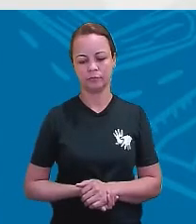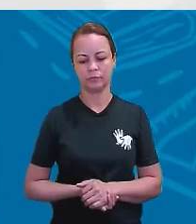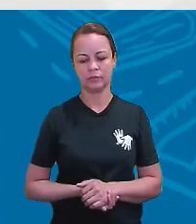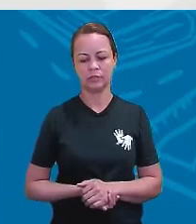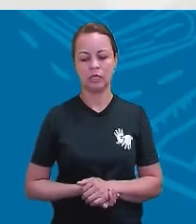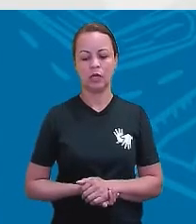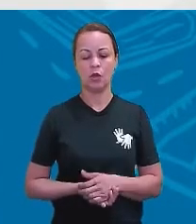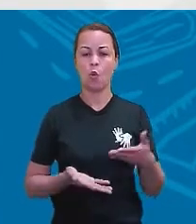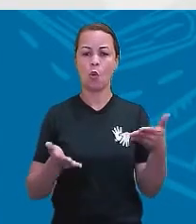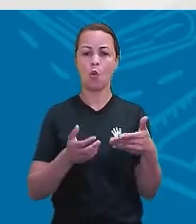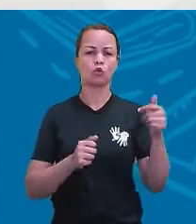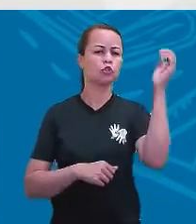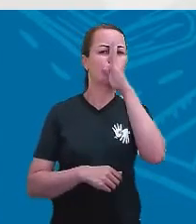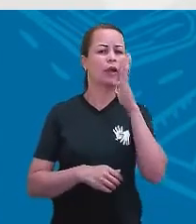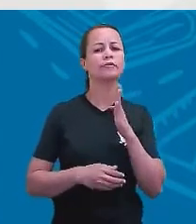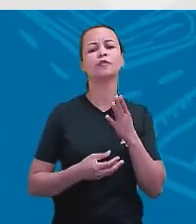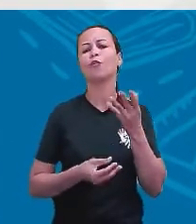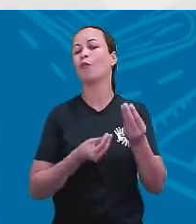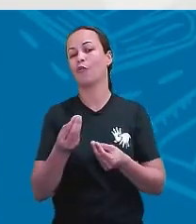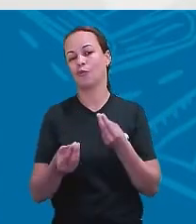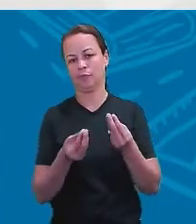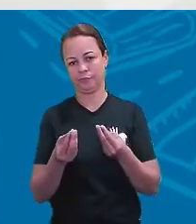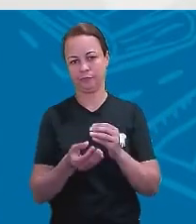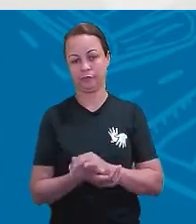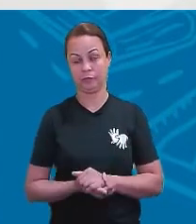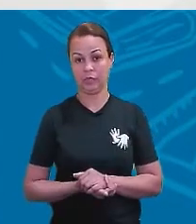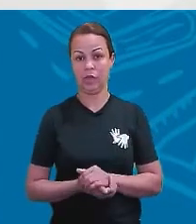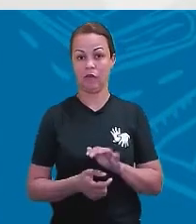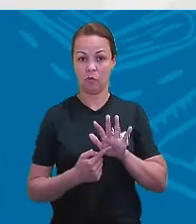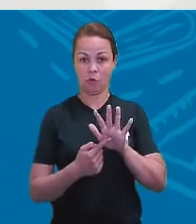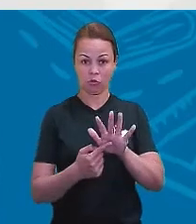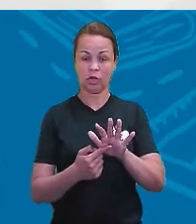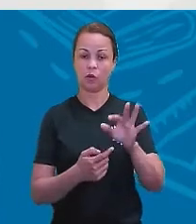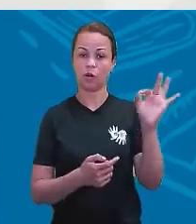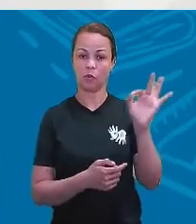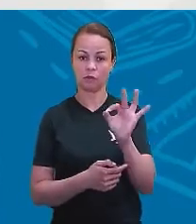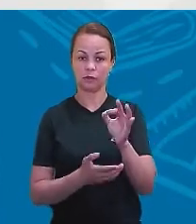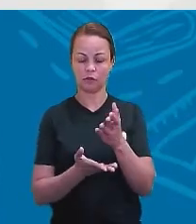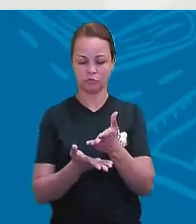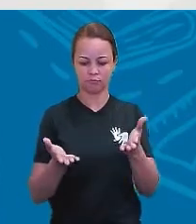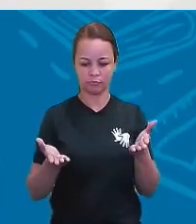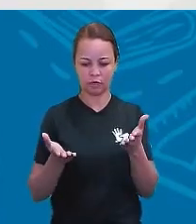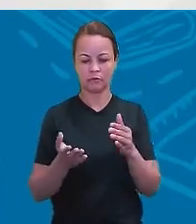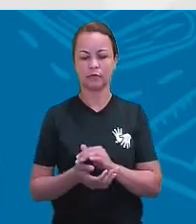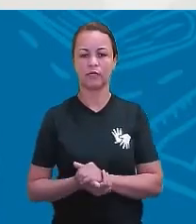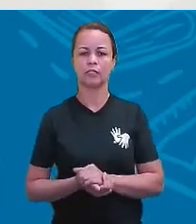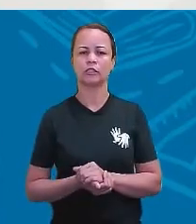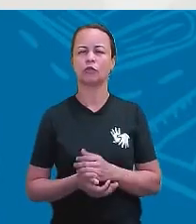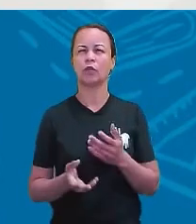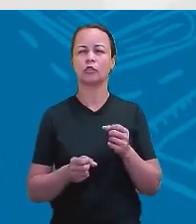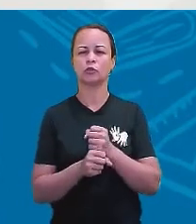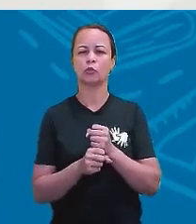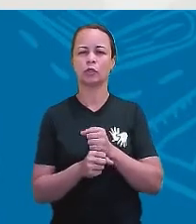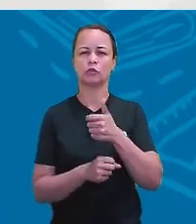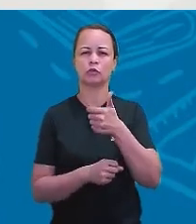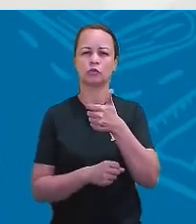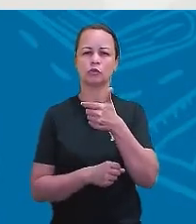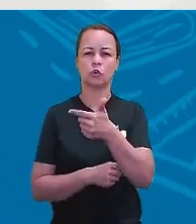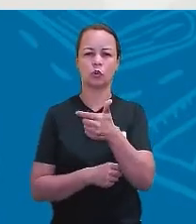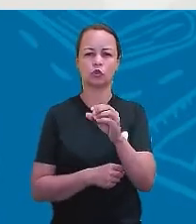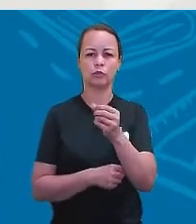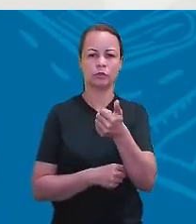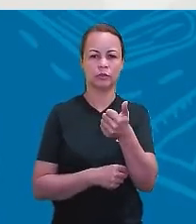do Brasil hoje, tá certo? Esses dados que eu vou trazer para vocês, se não me falha a memória, são dados de 2018, ou seja, são